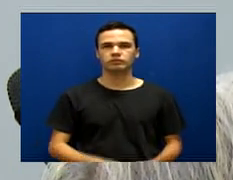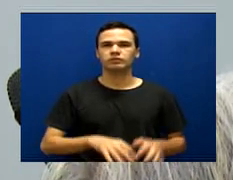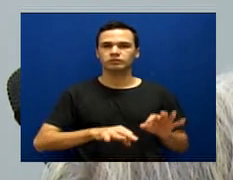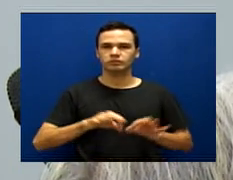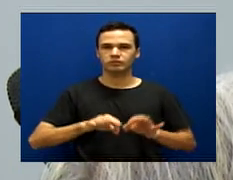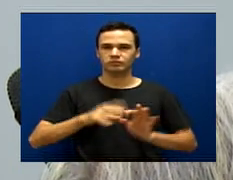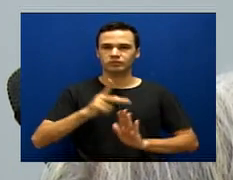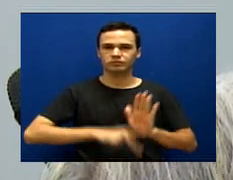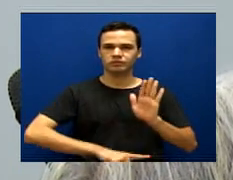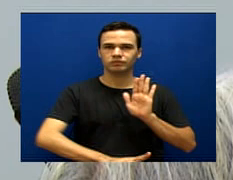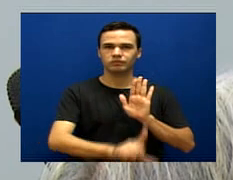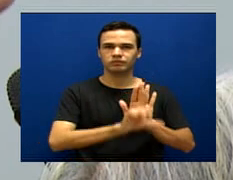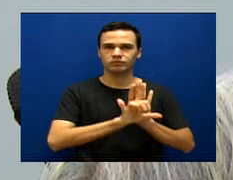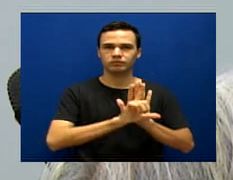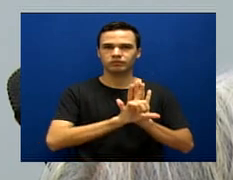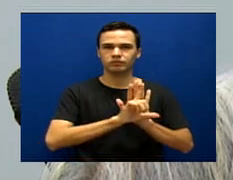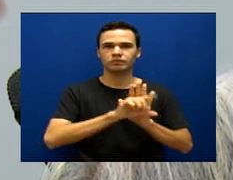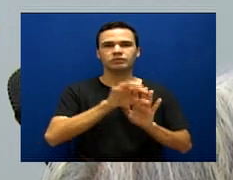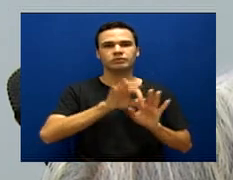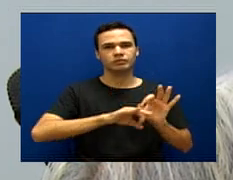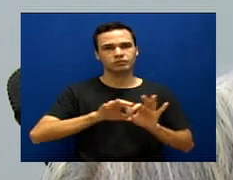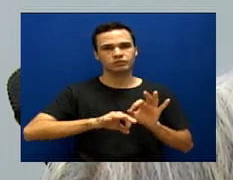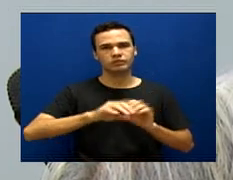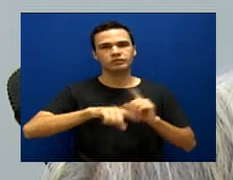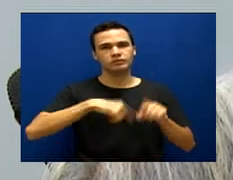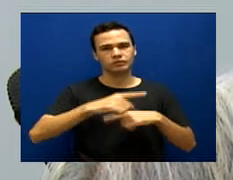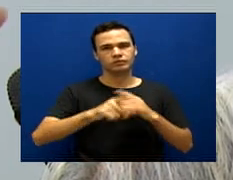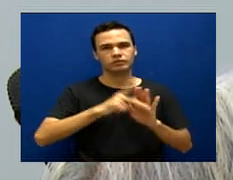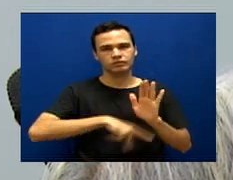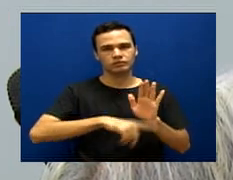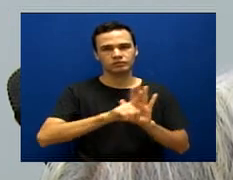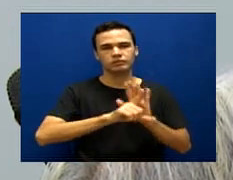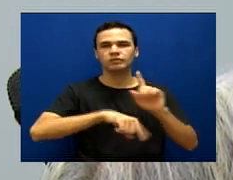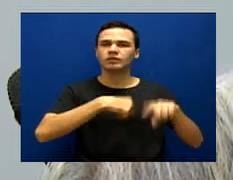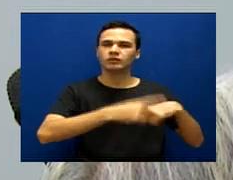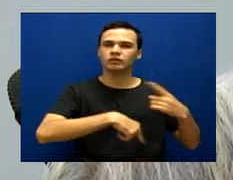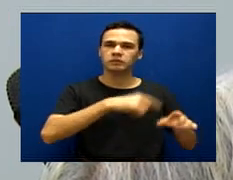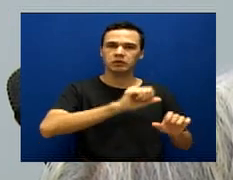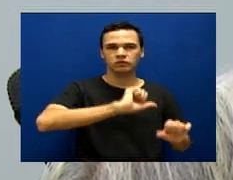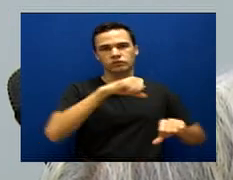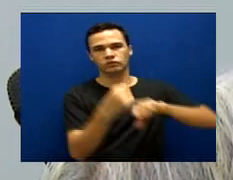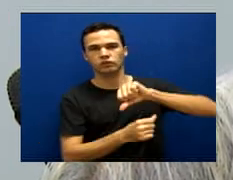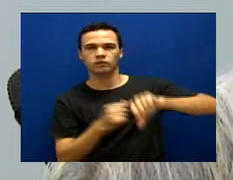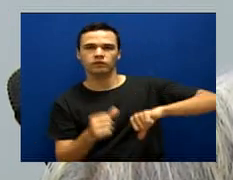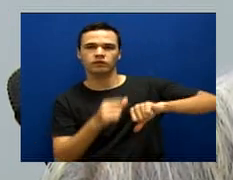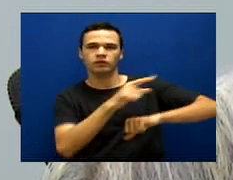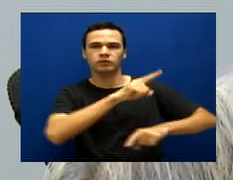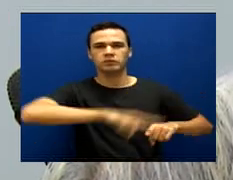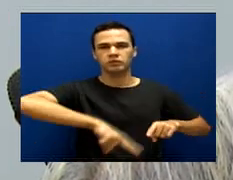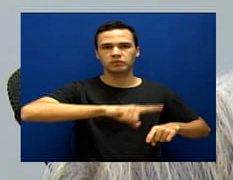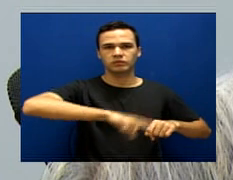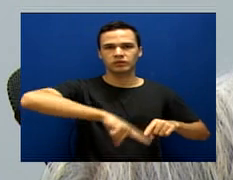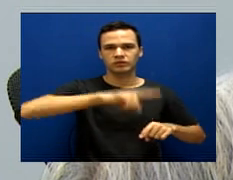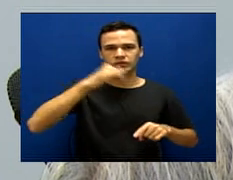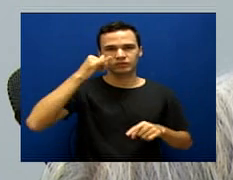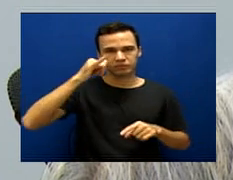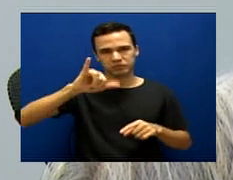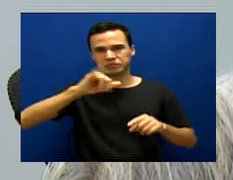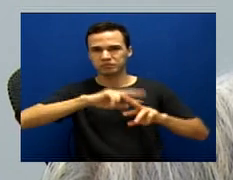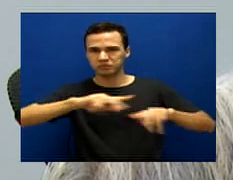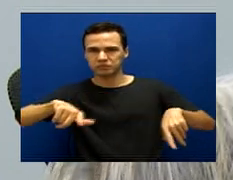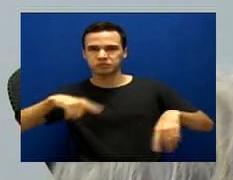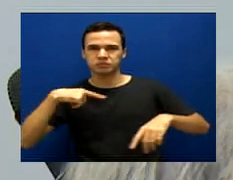Formulou um projeto de lei, propôs um projeto de lei aqui, depois alterado, que proibiu os rodeios em